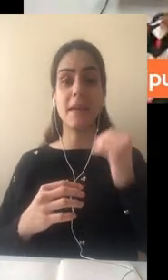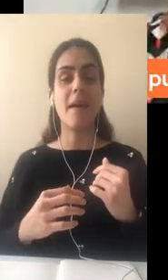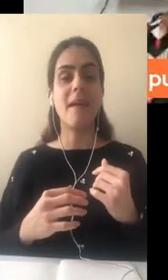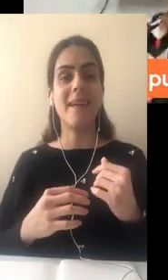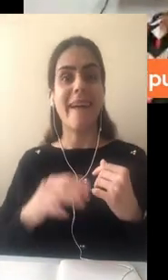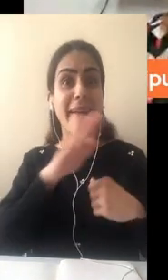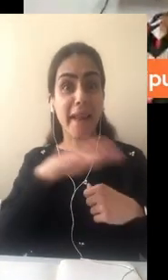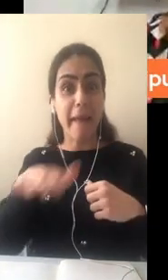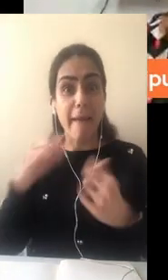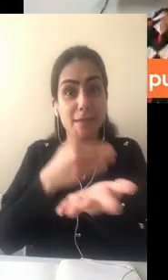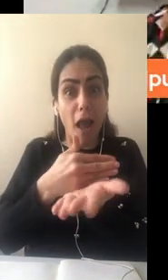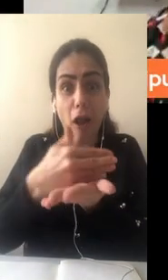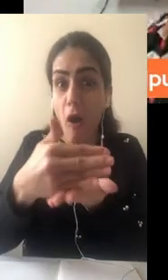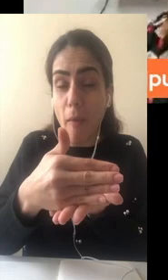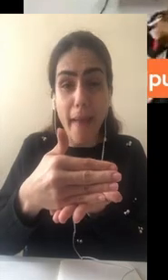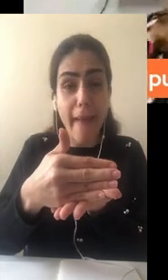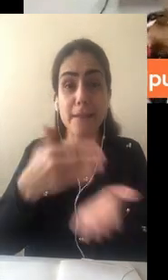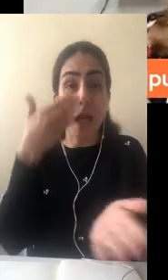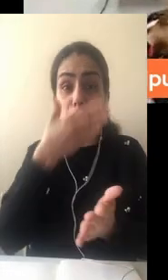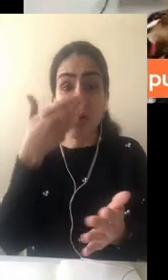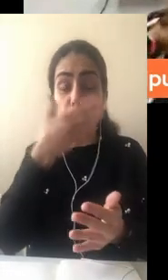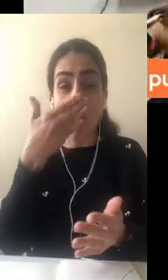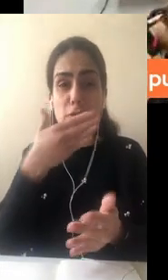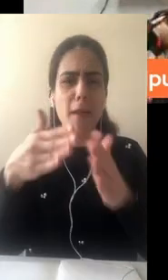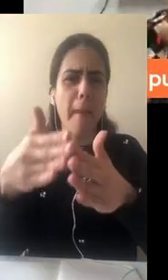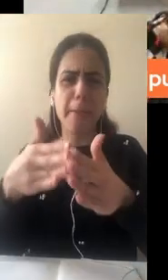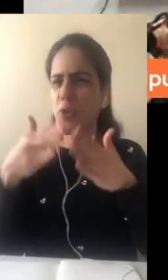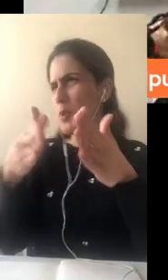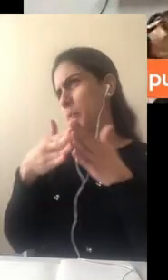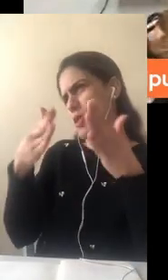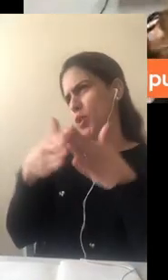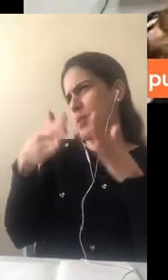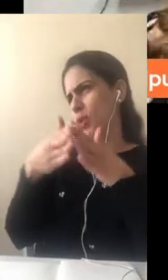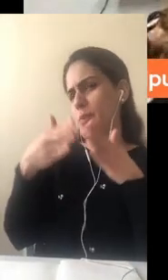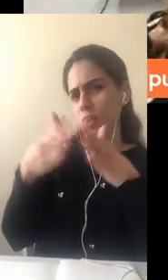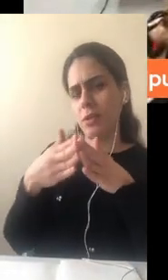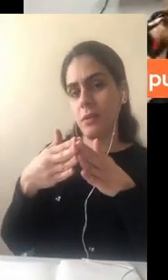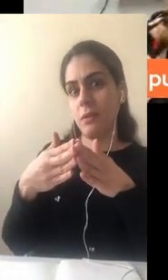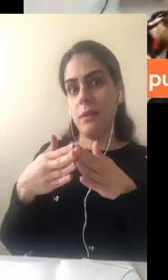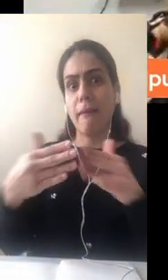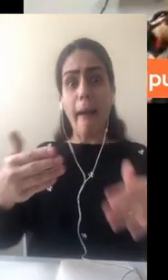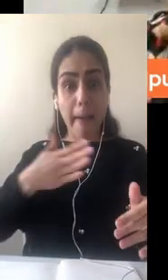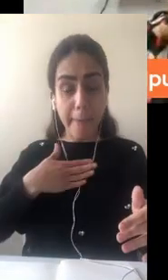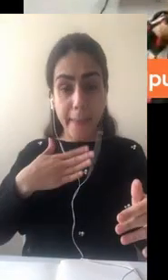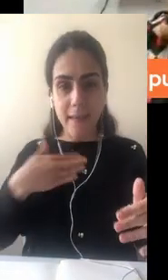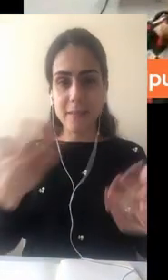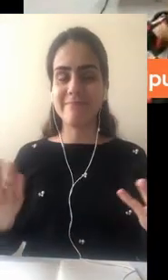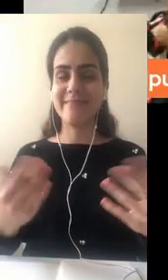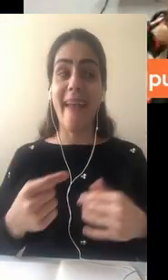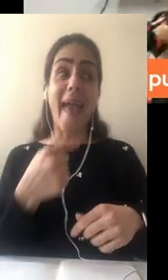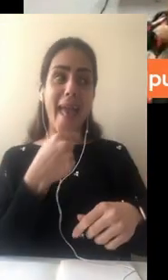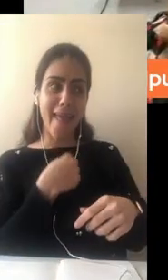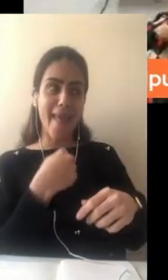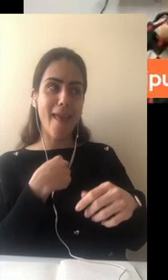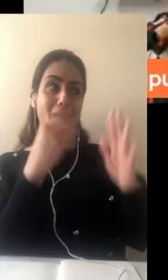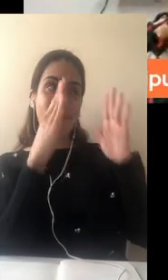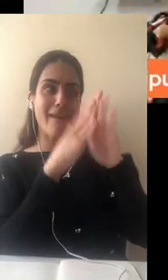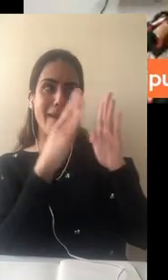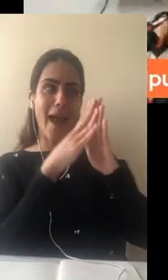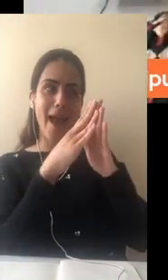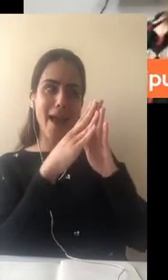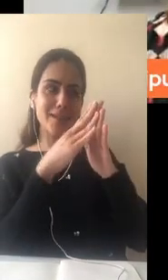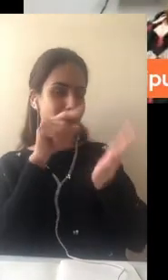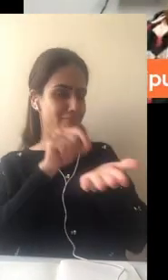de casa. Eu saía de casa, passava a noite, buscava eles, na verdade, na escola, no fim do dia, e